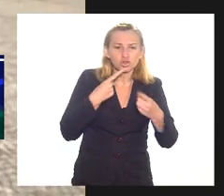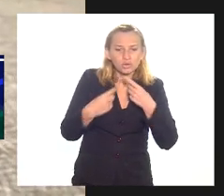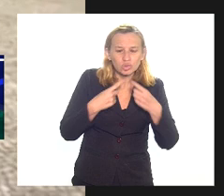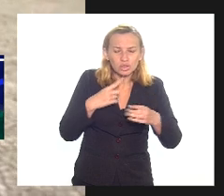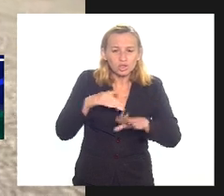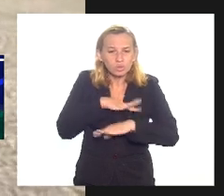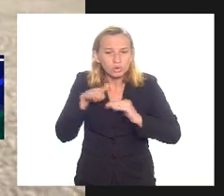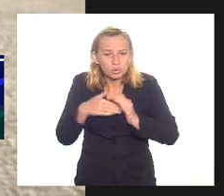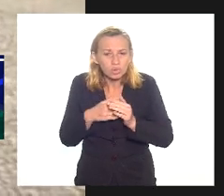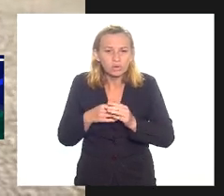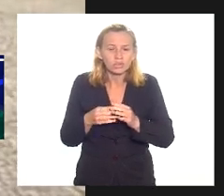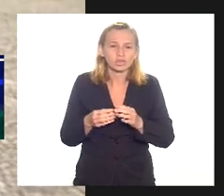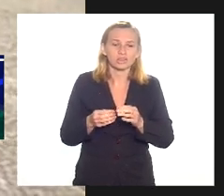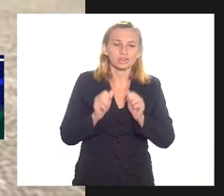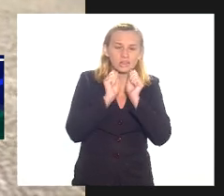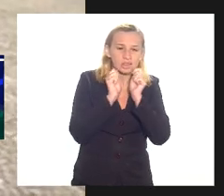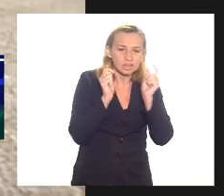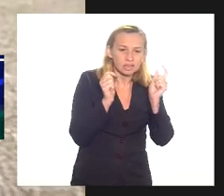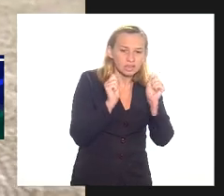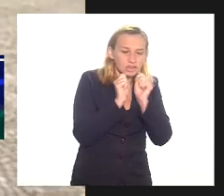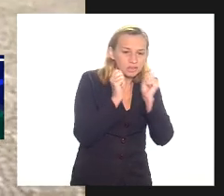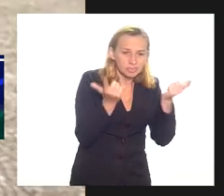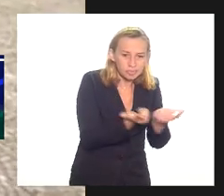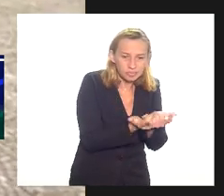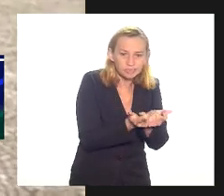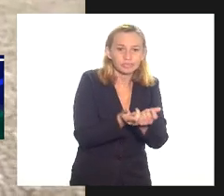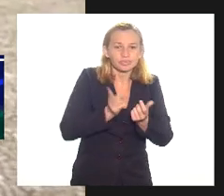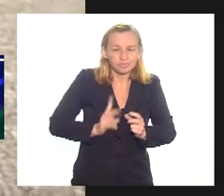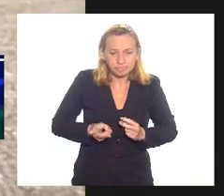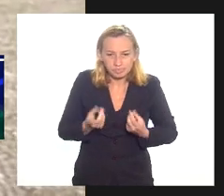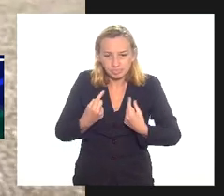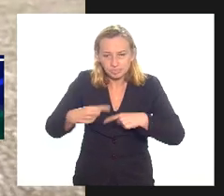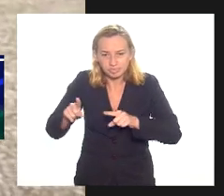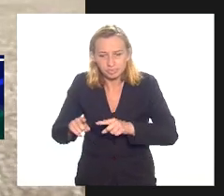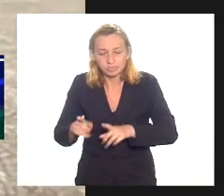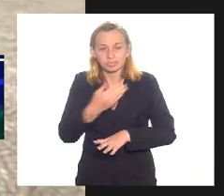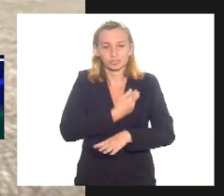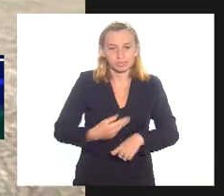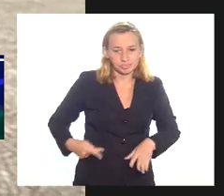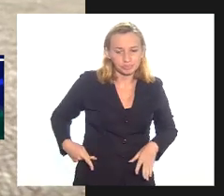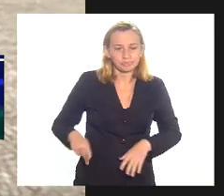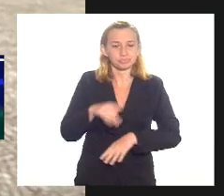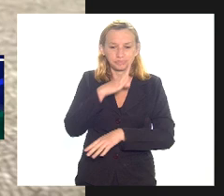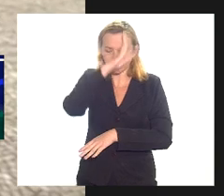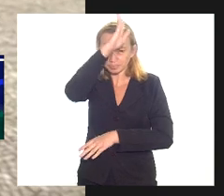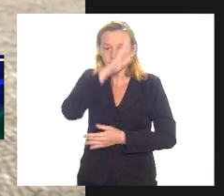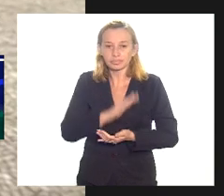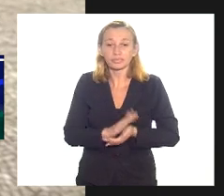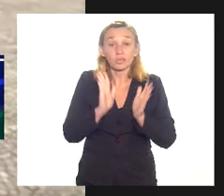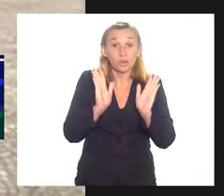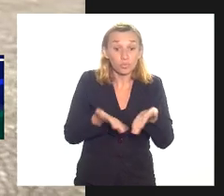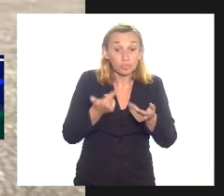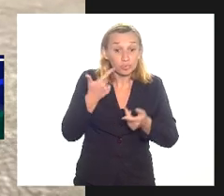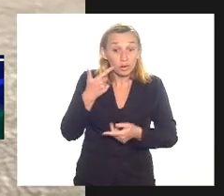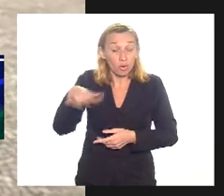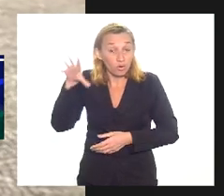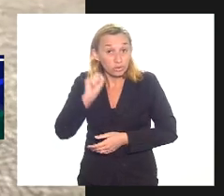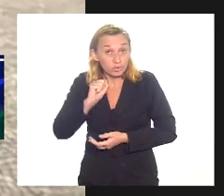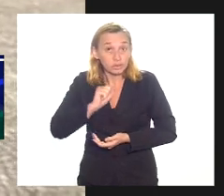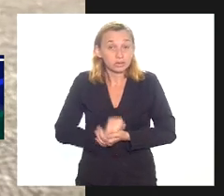fazem na Assembleia Legislativa têm como pano de fundo afrontar o presidente da República. Hoje eu